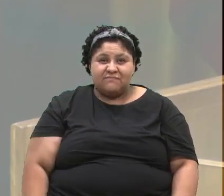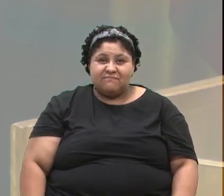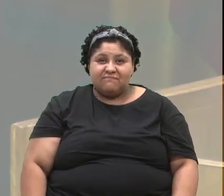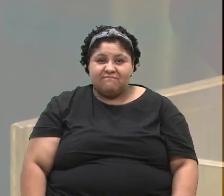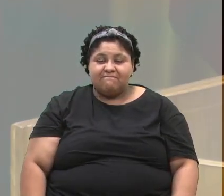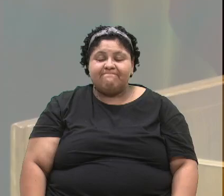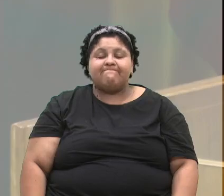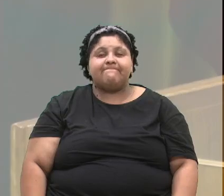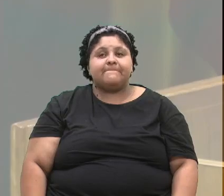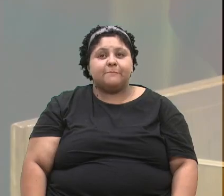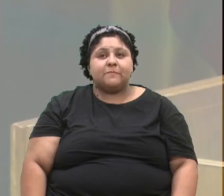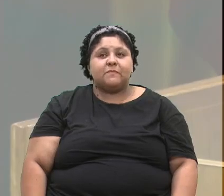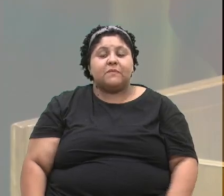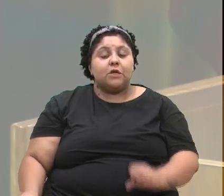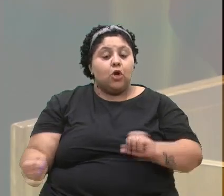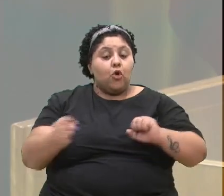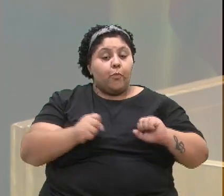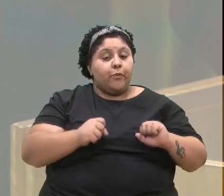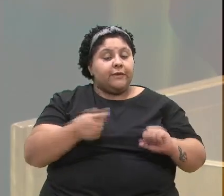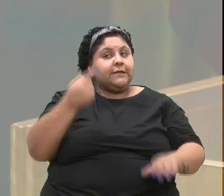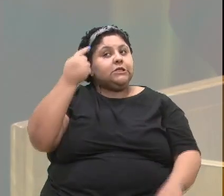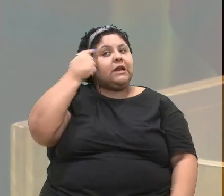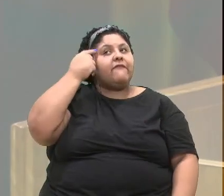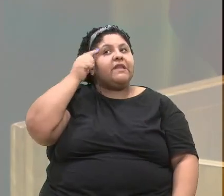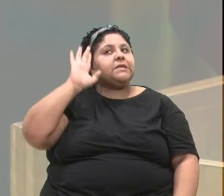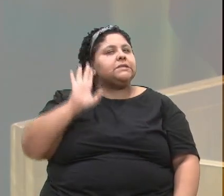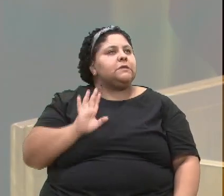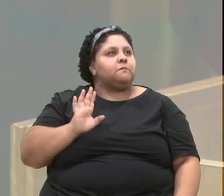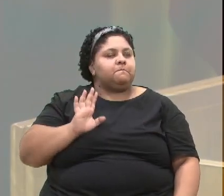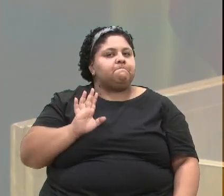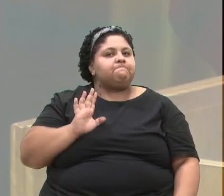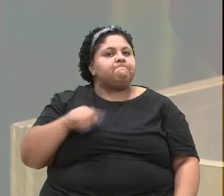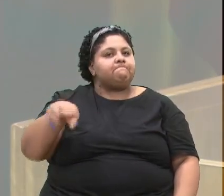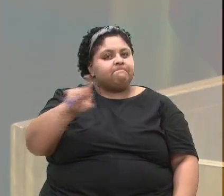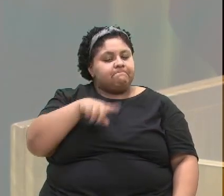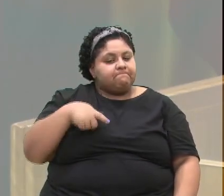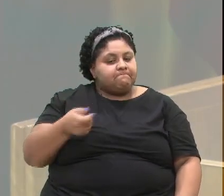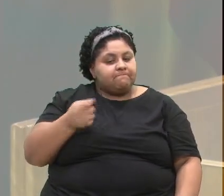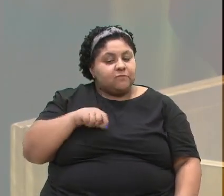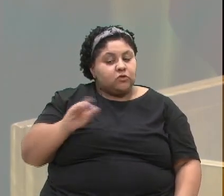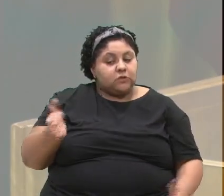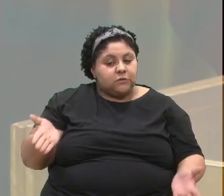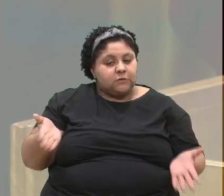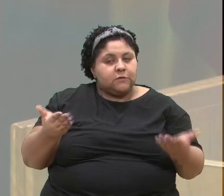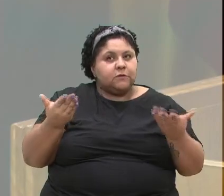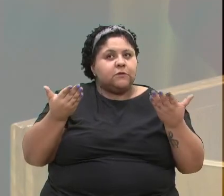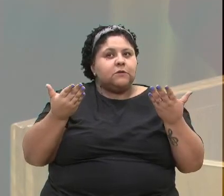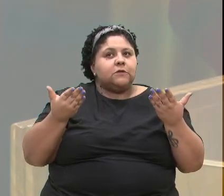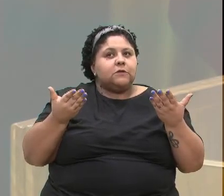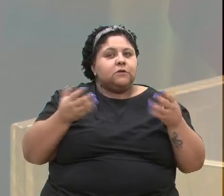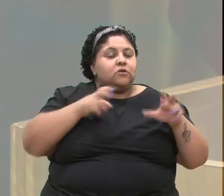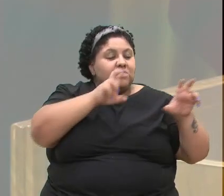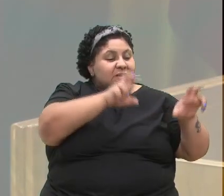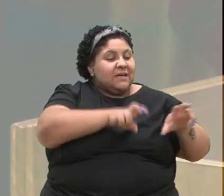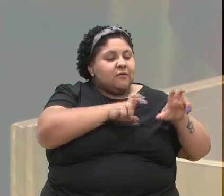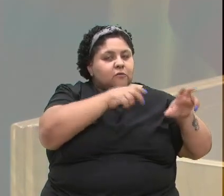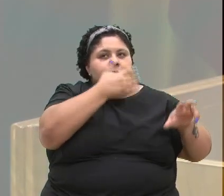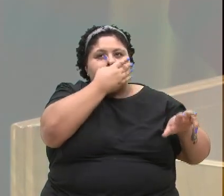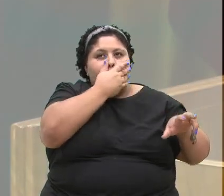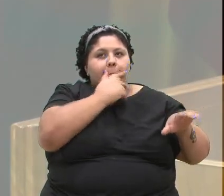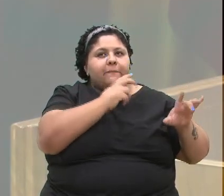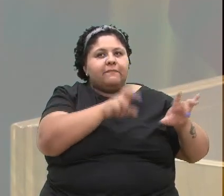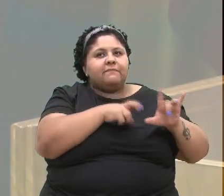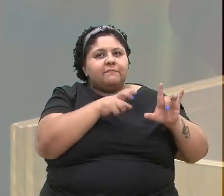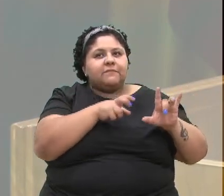básica o poder de reflexão nós precisamos incentivar o os agricultores